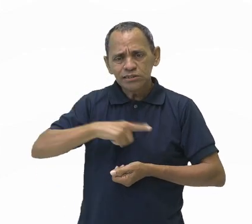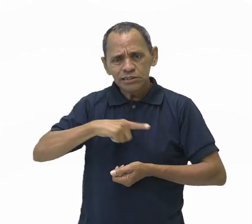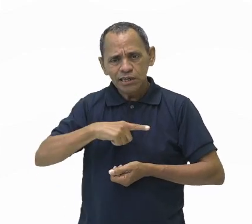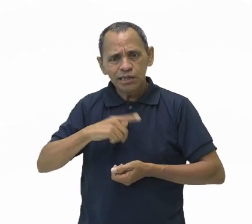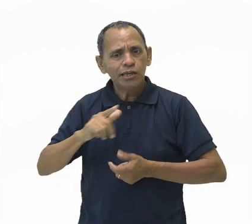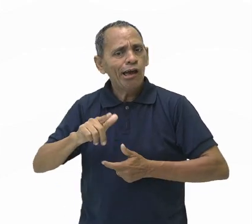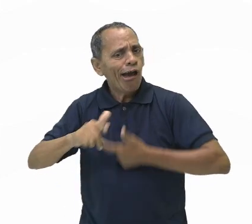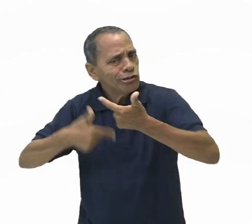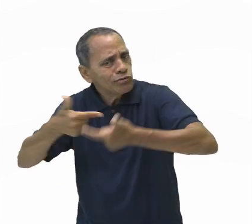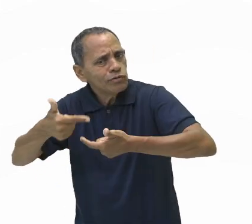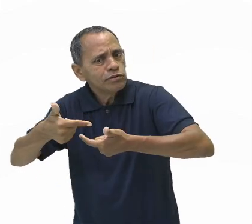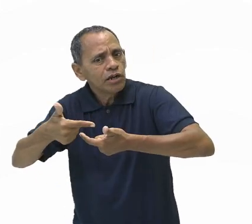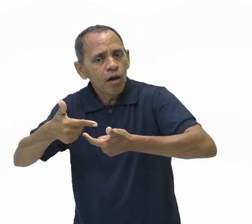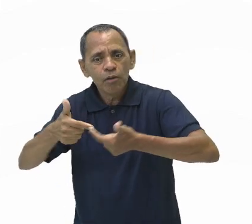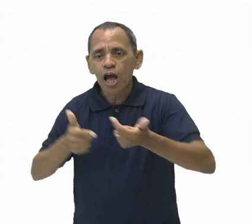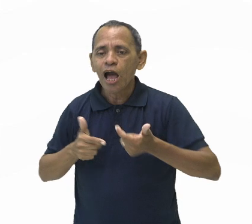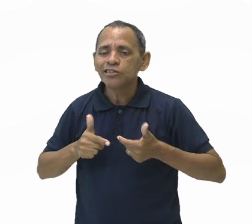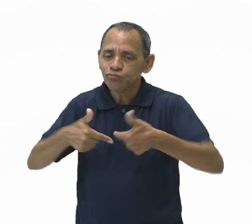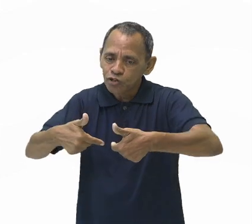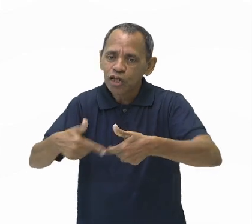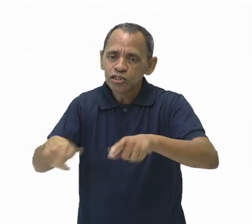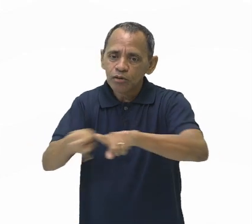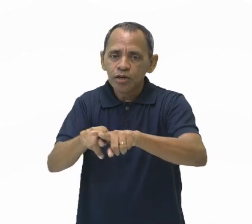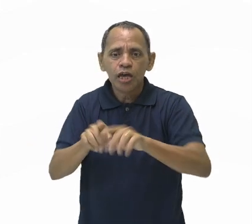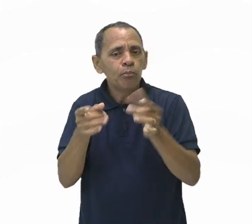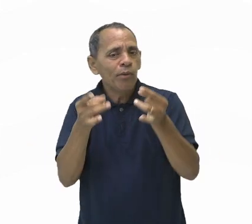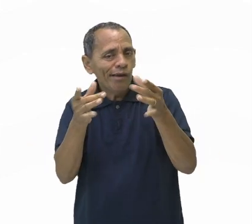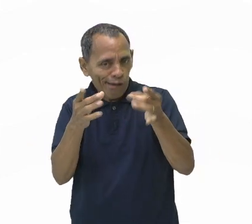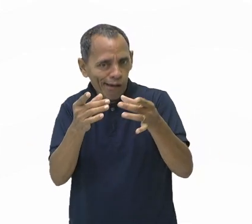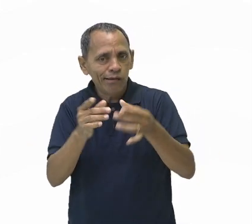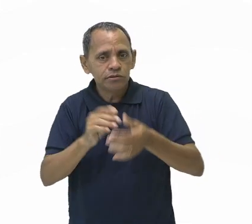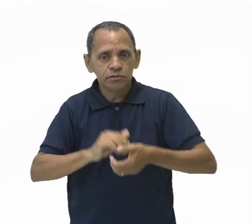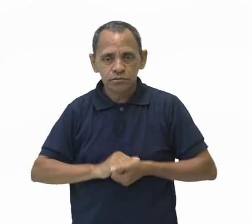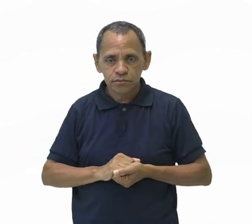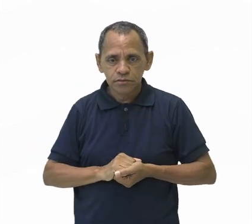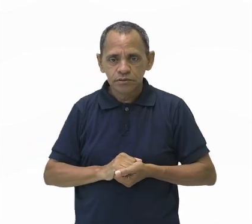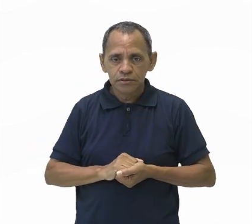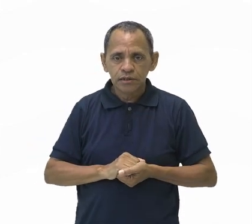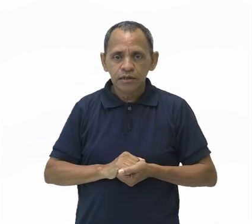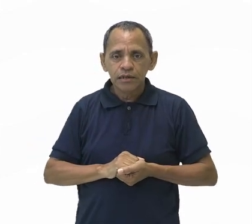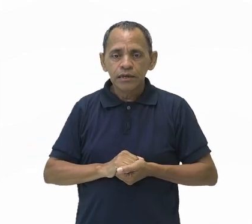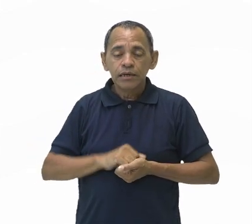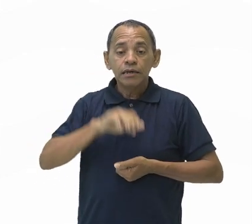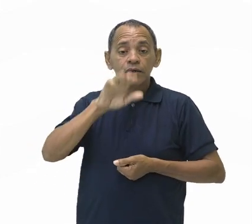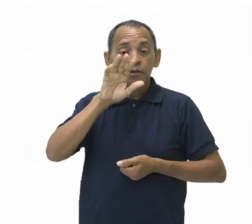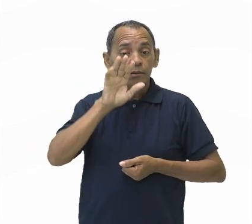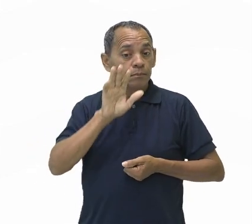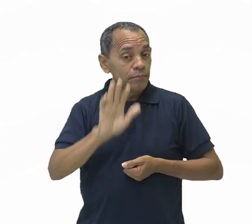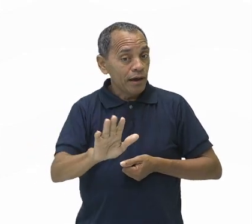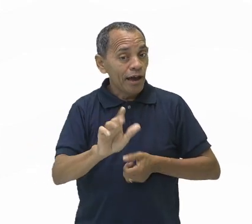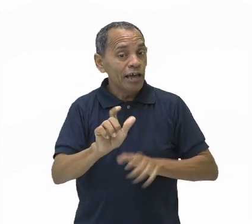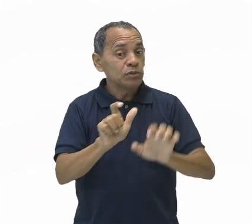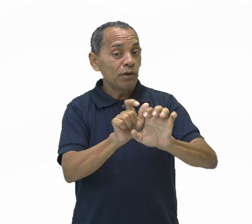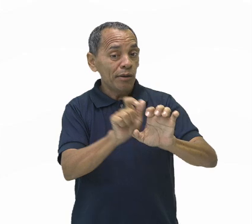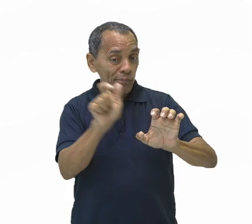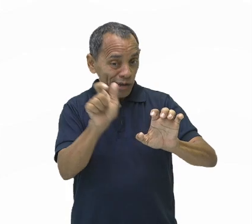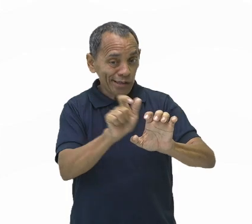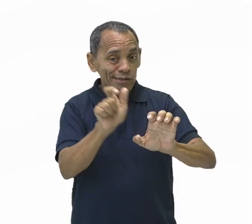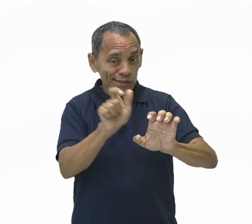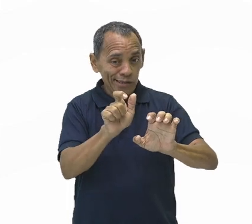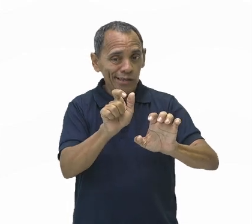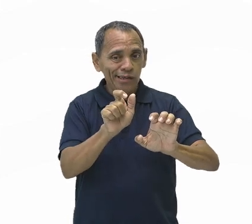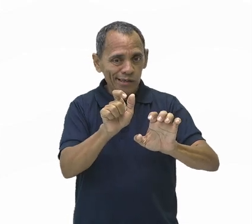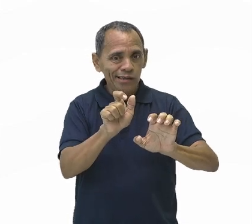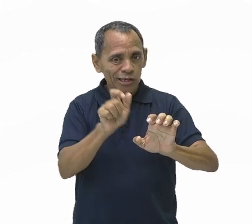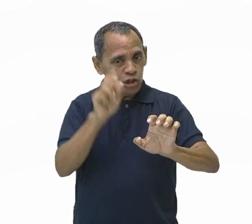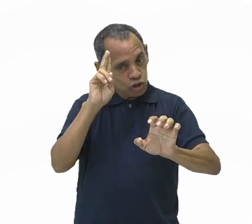coisas, mercado, né, quem trabalha com comércio também. Mas para empreender, pessoal, para ser chefe, para ser